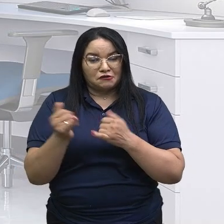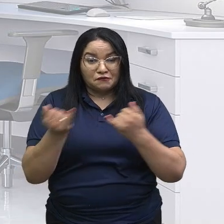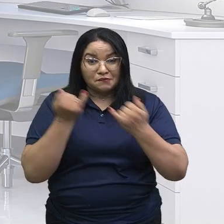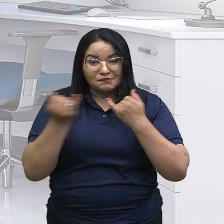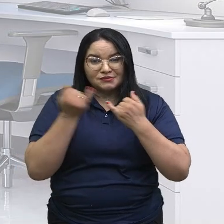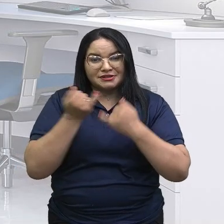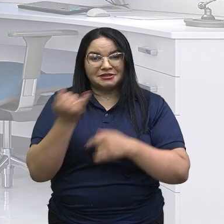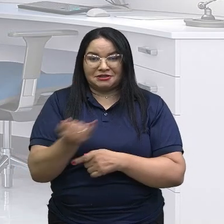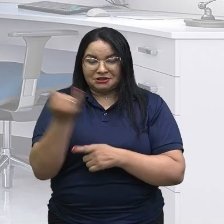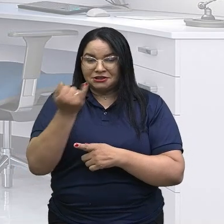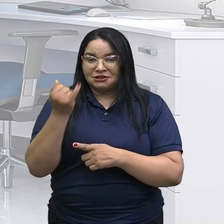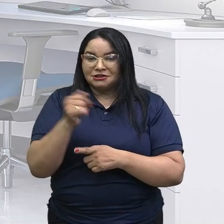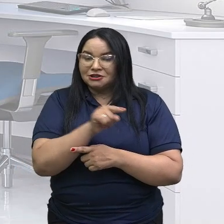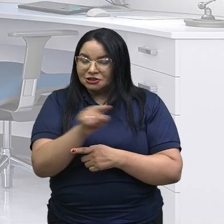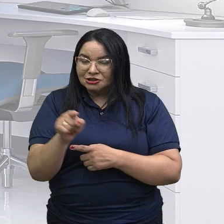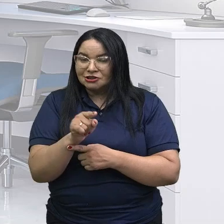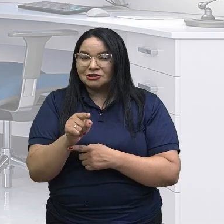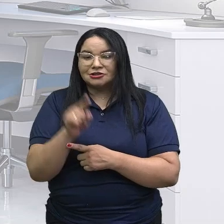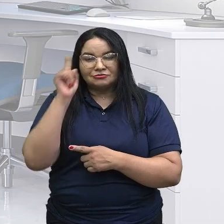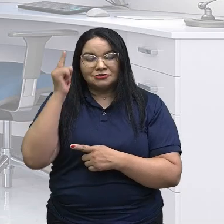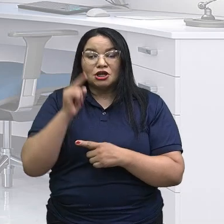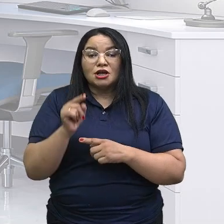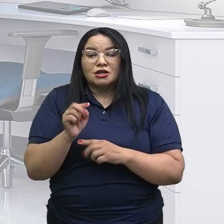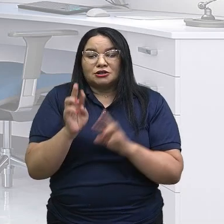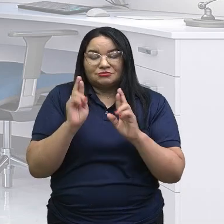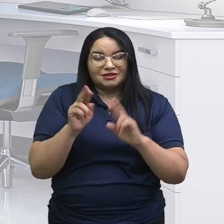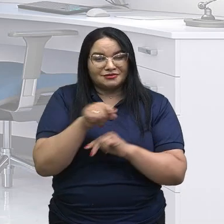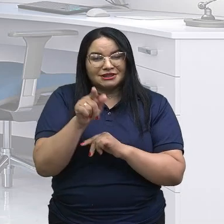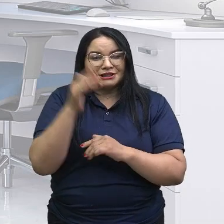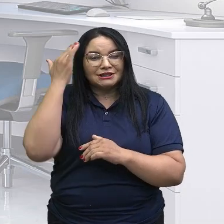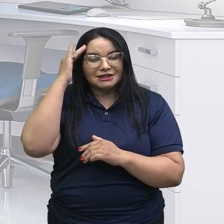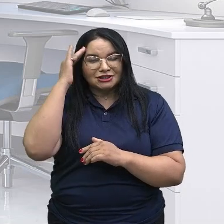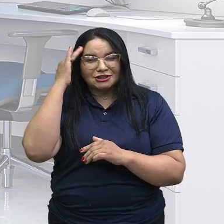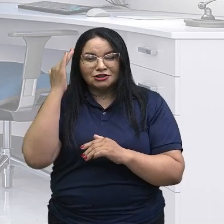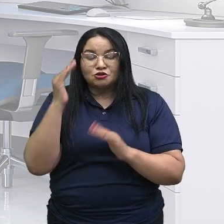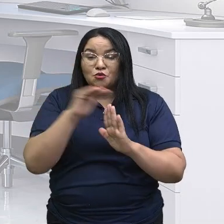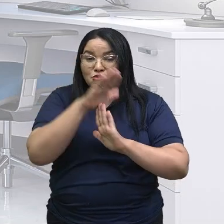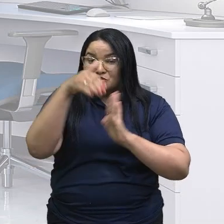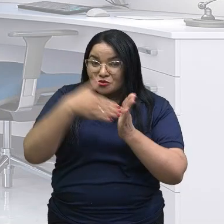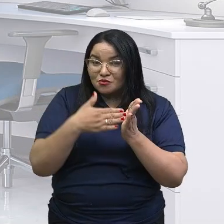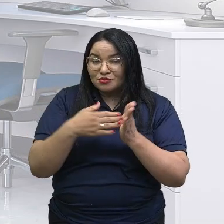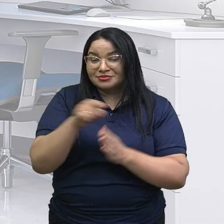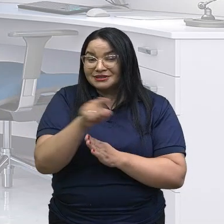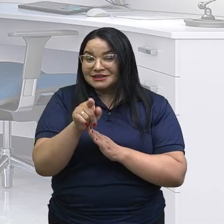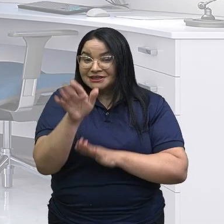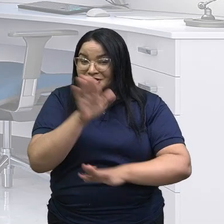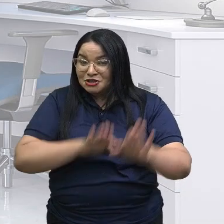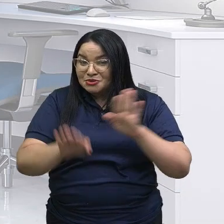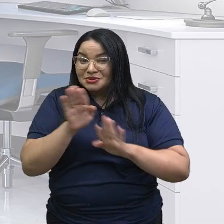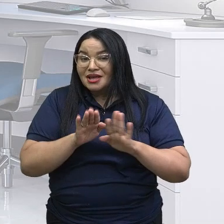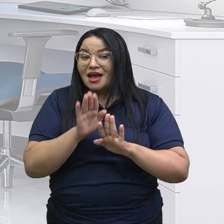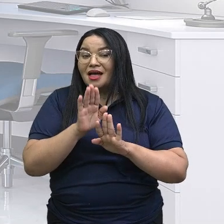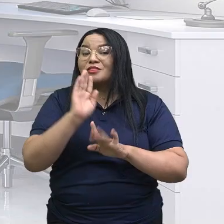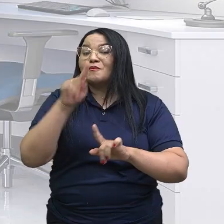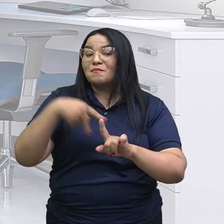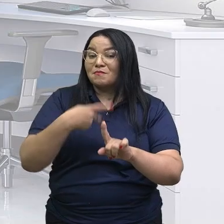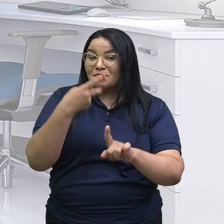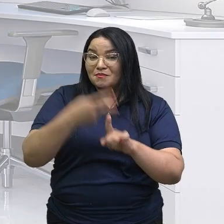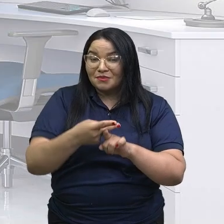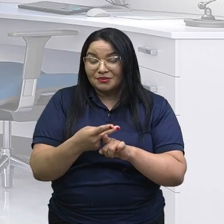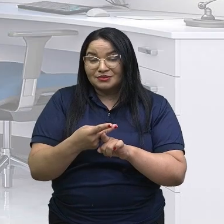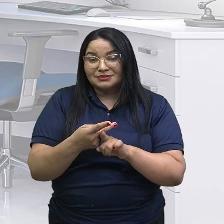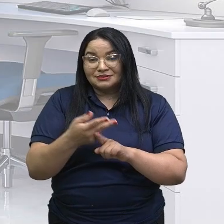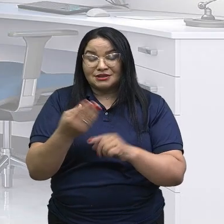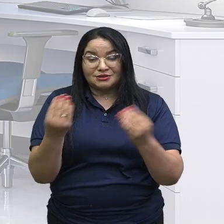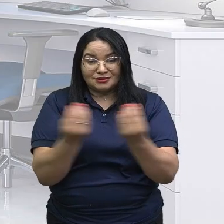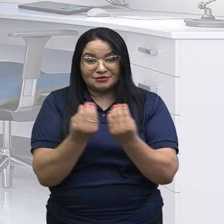essas informações são muito importantes para o seu dia a dia. Espero que você tenha entendido tudo direitinho. Tome cuidado nas